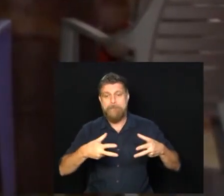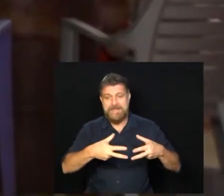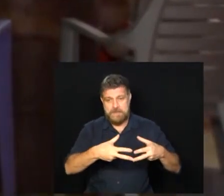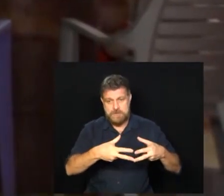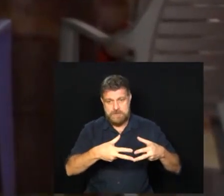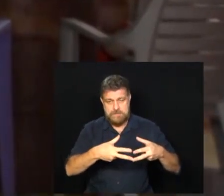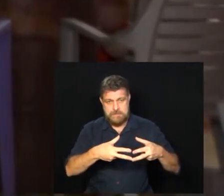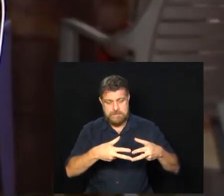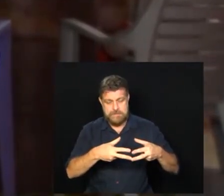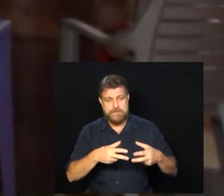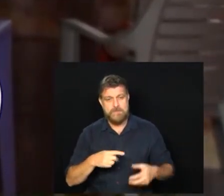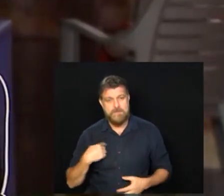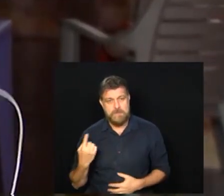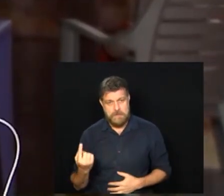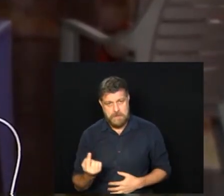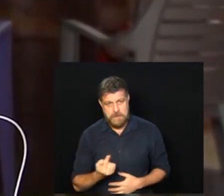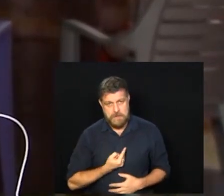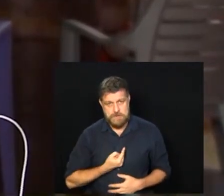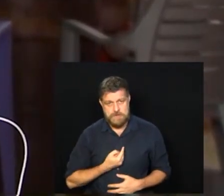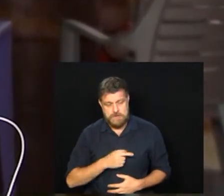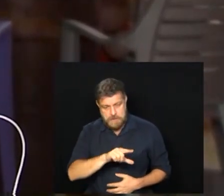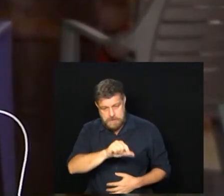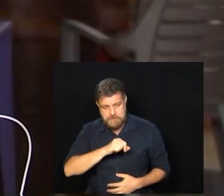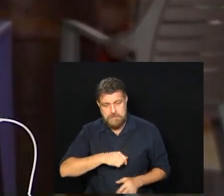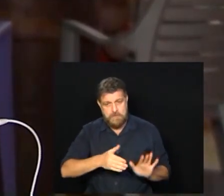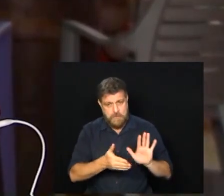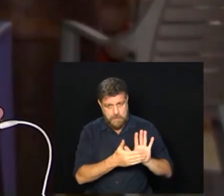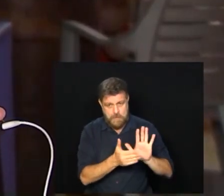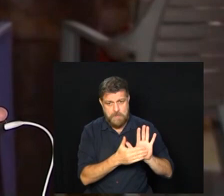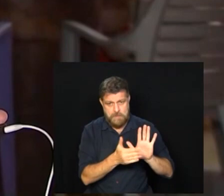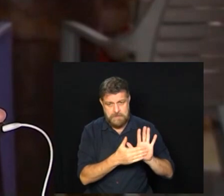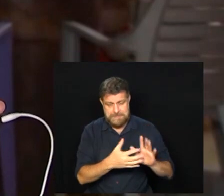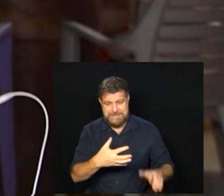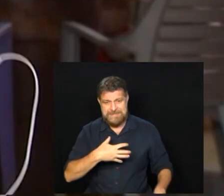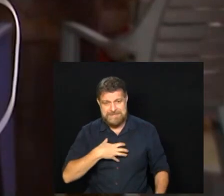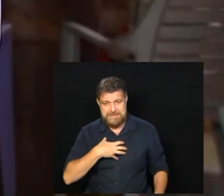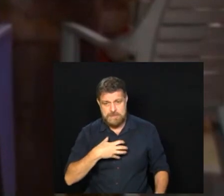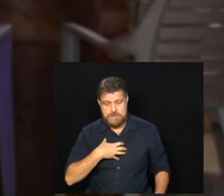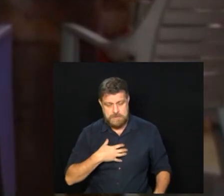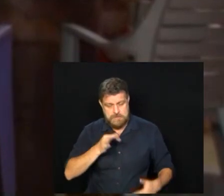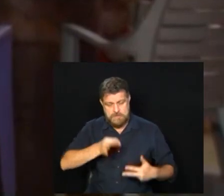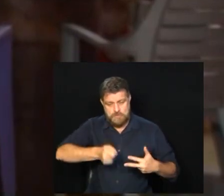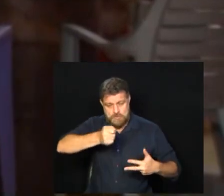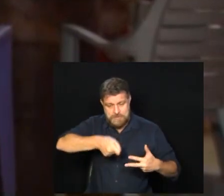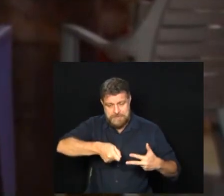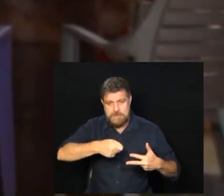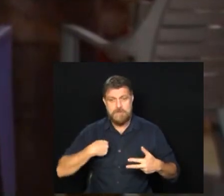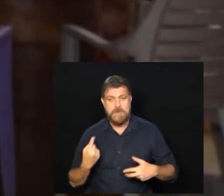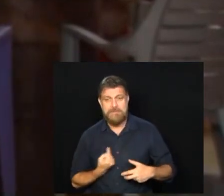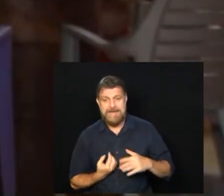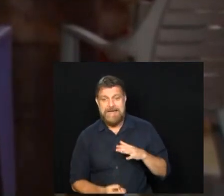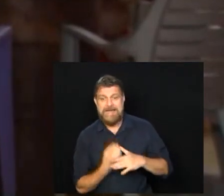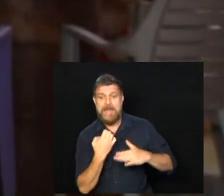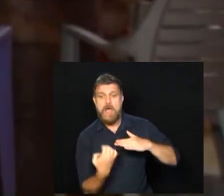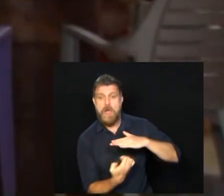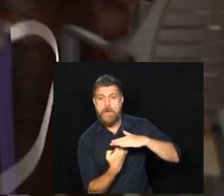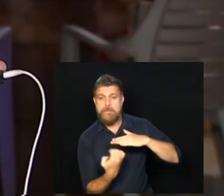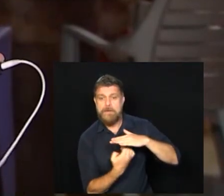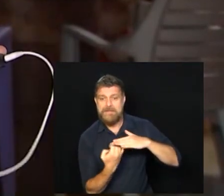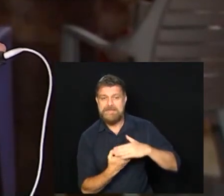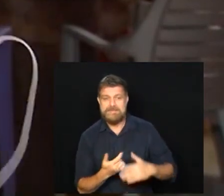Então, nós escolhemos propositadamente esse formato jurídico por justamente não